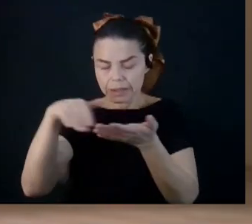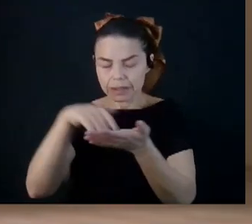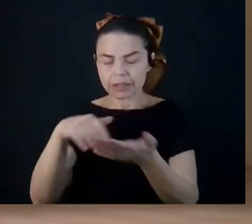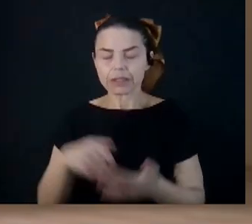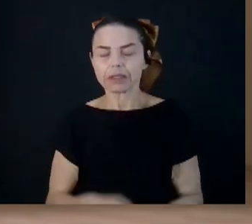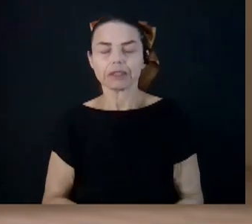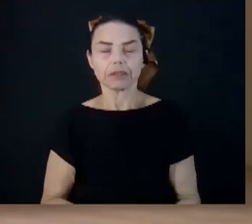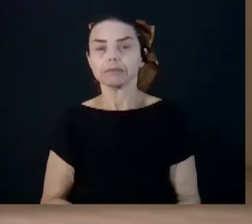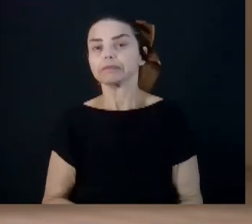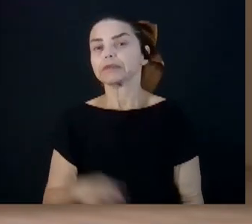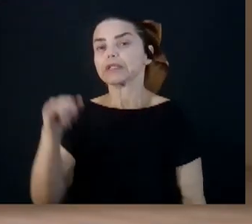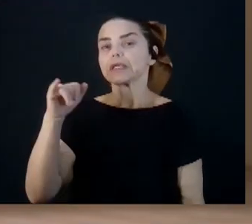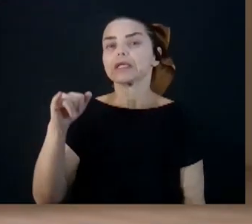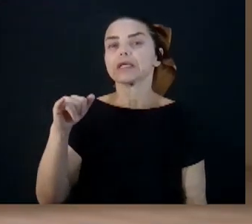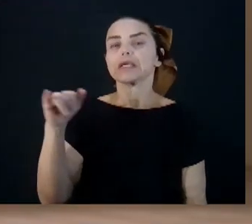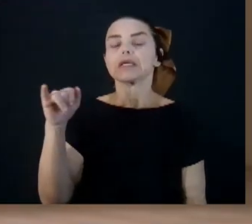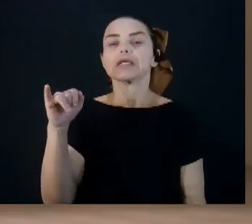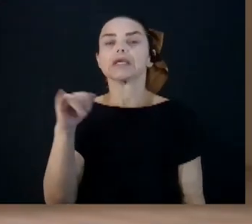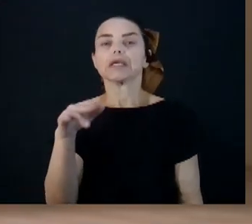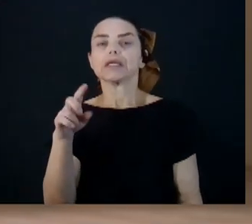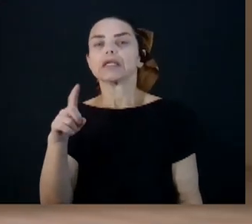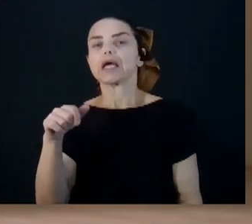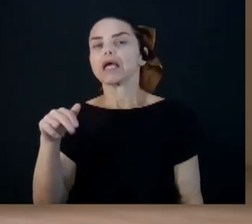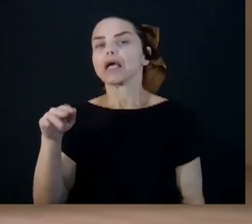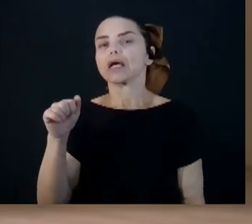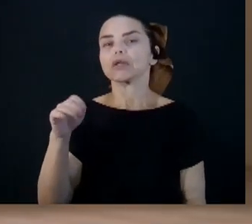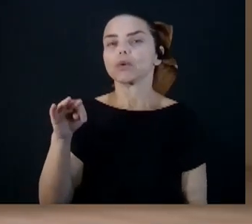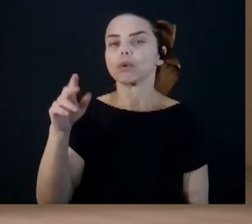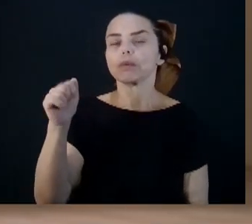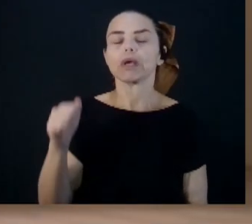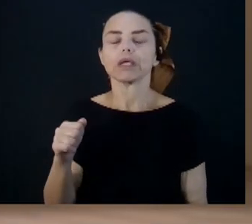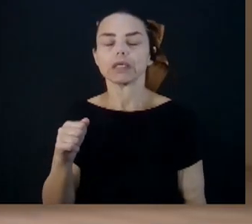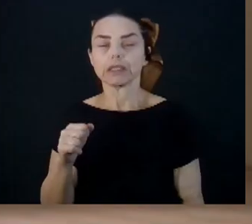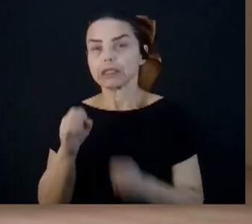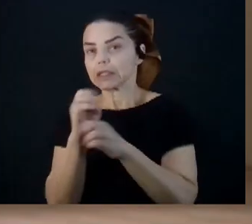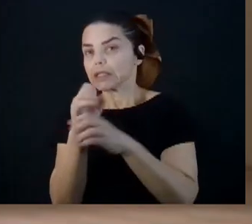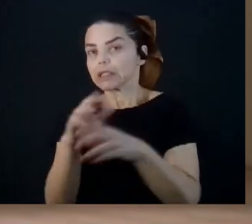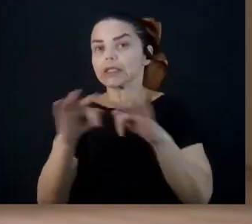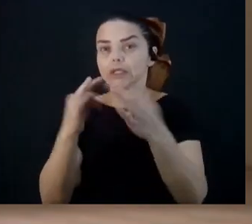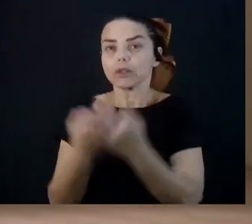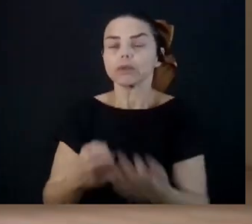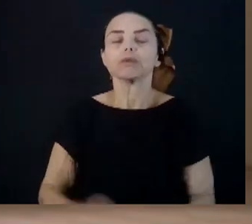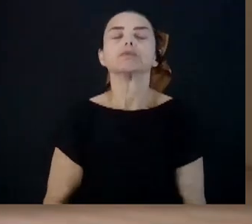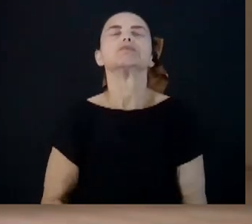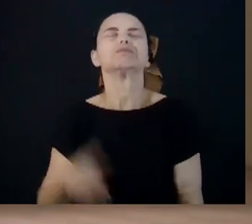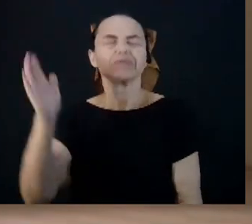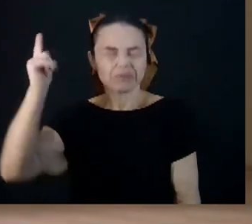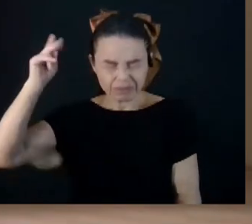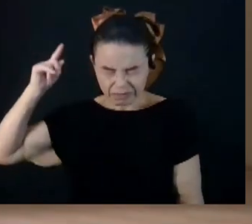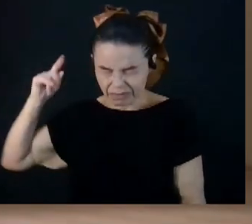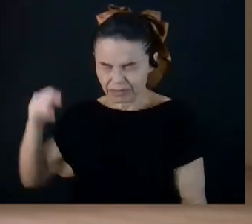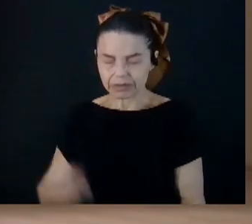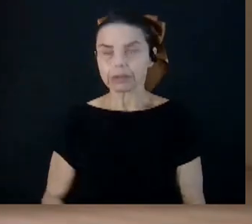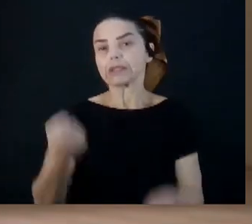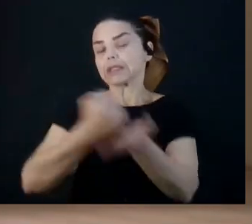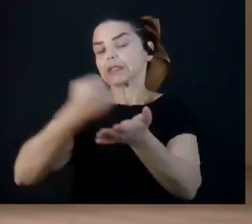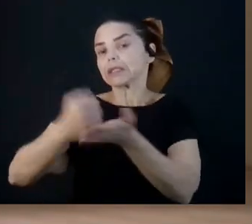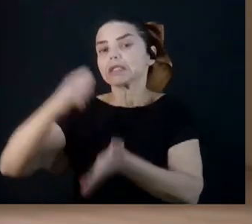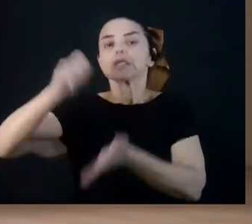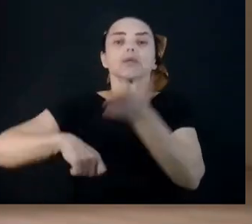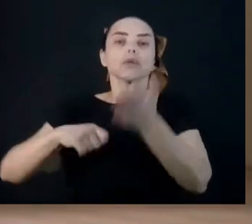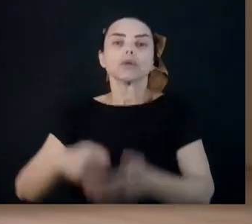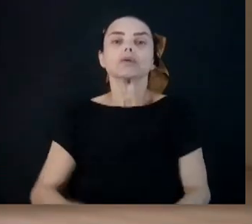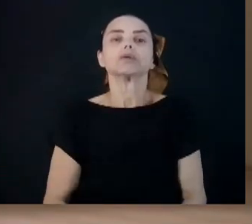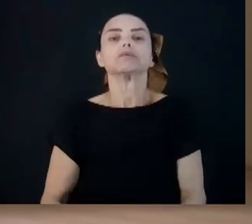Indaiatuba, na Alemanha, recrutando essas famílias. Então, eles já vinham de lá com os contratos assinados. E aí, você